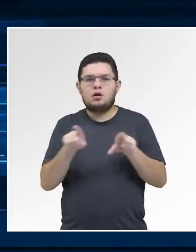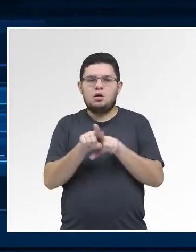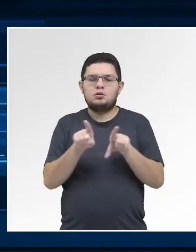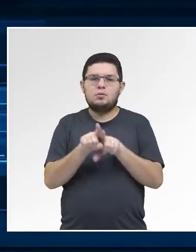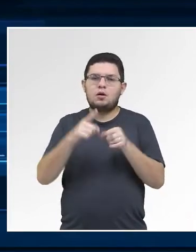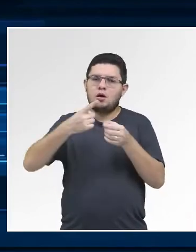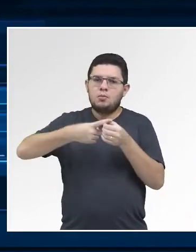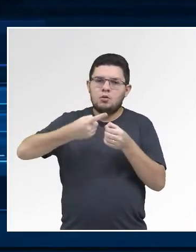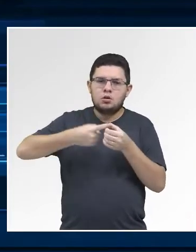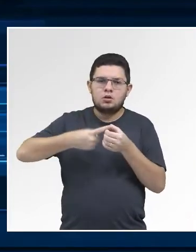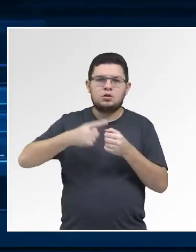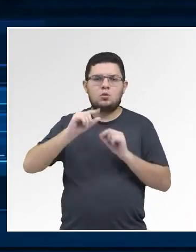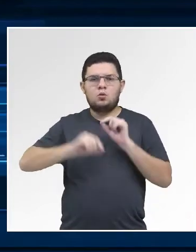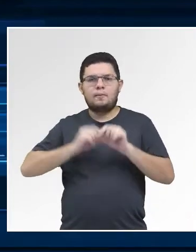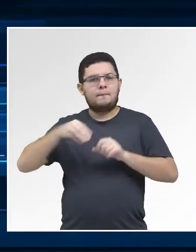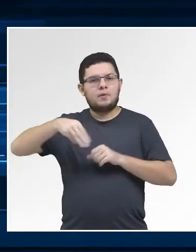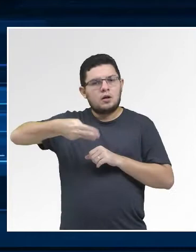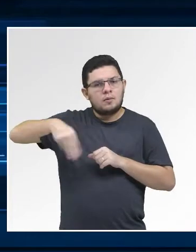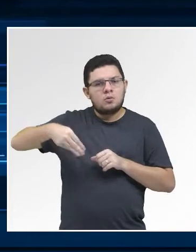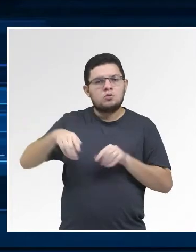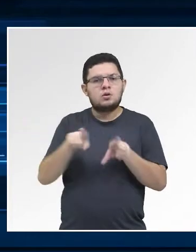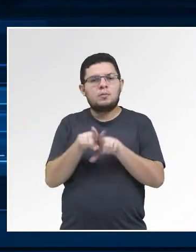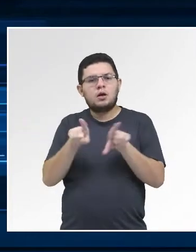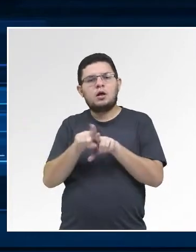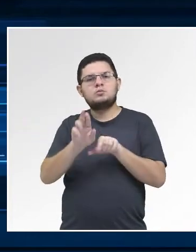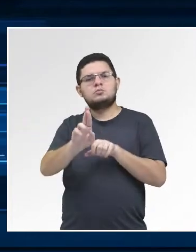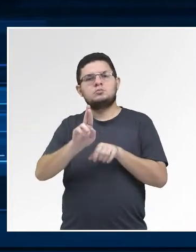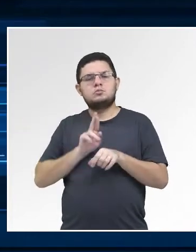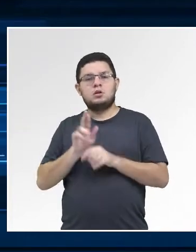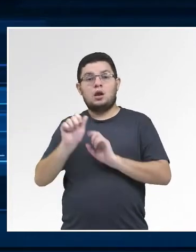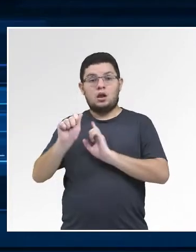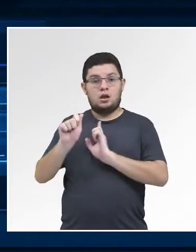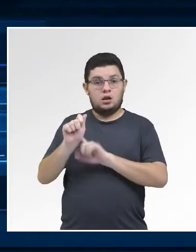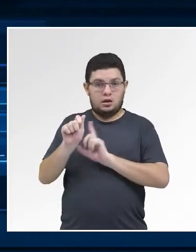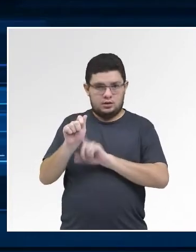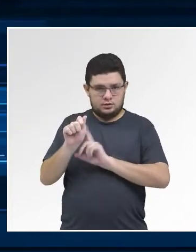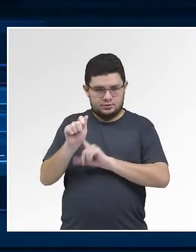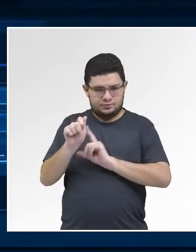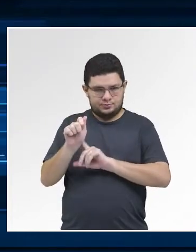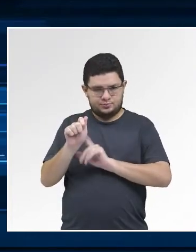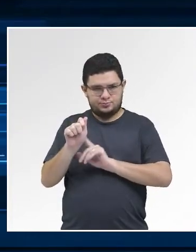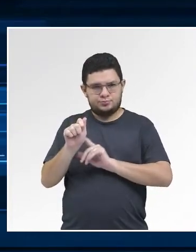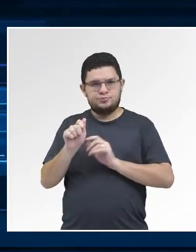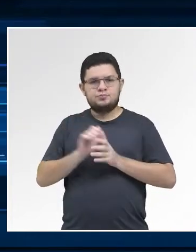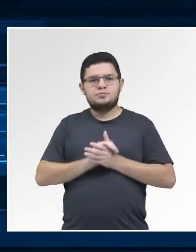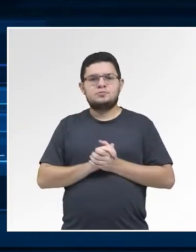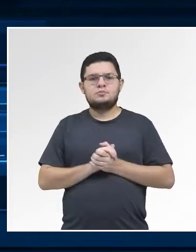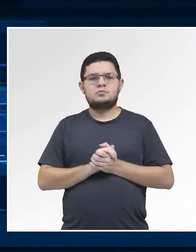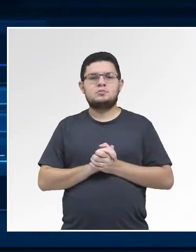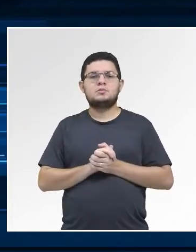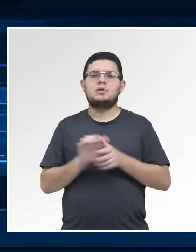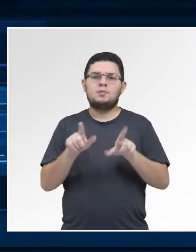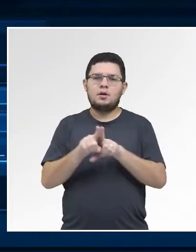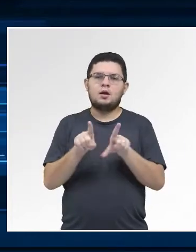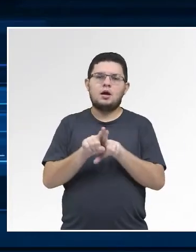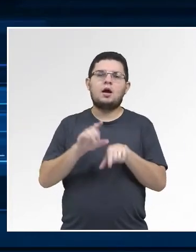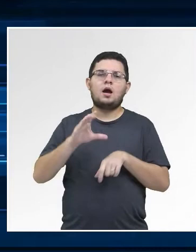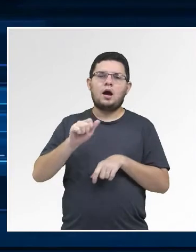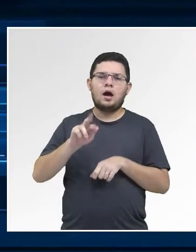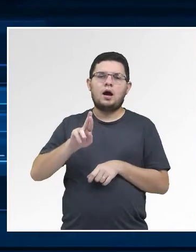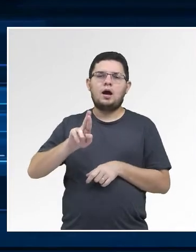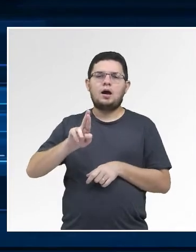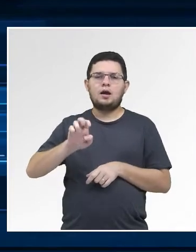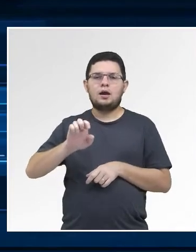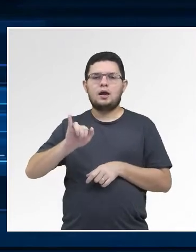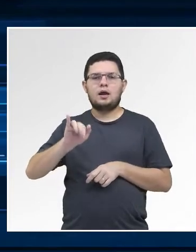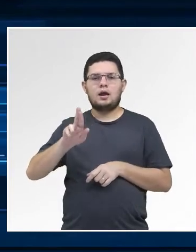dizendo que a letra A, assim como Careiro da Várzea F19 também. Estão afirmando ali com toda certeza, né? Guajará também